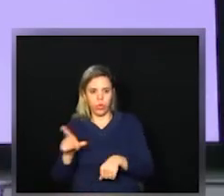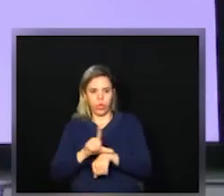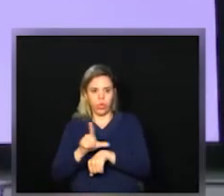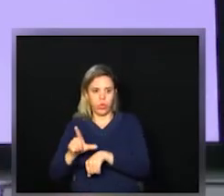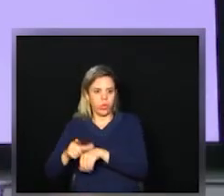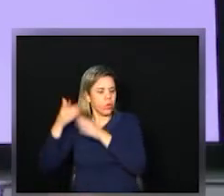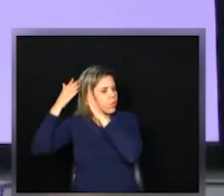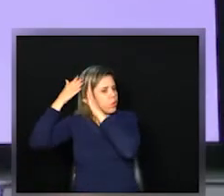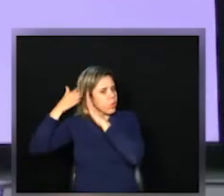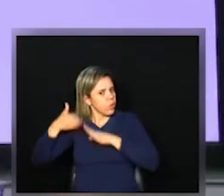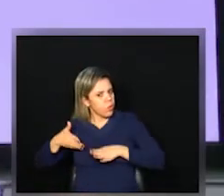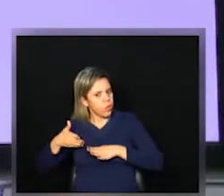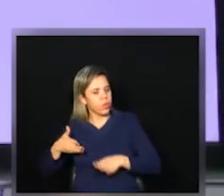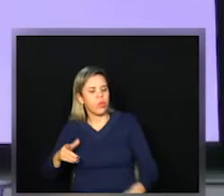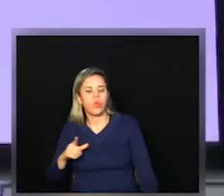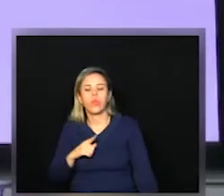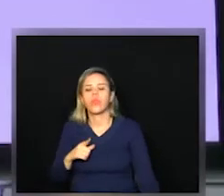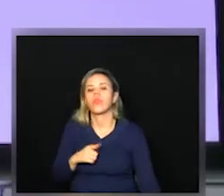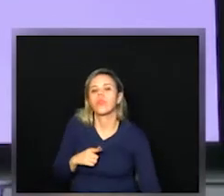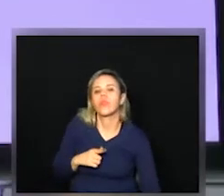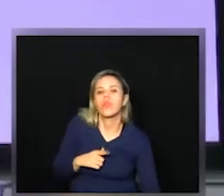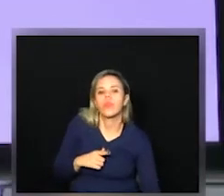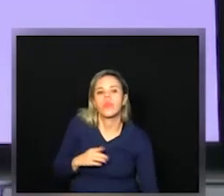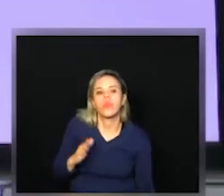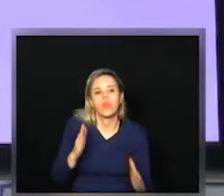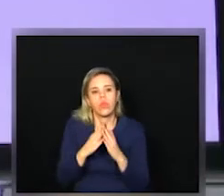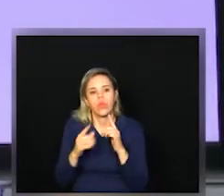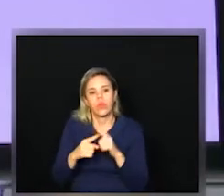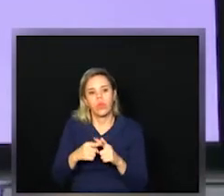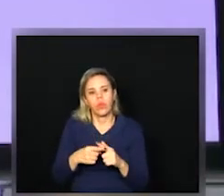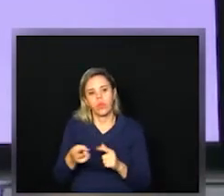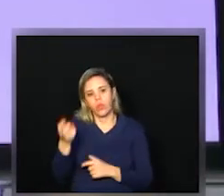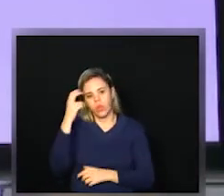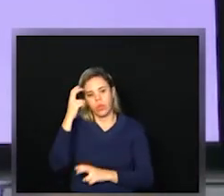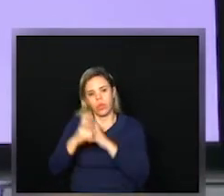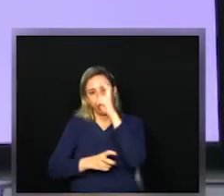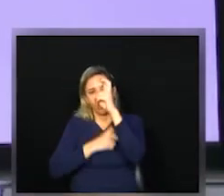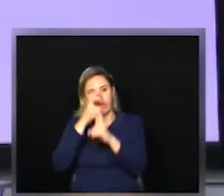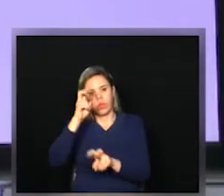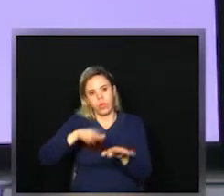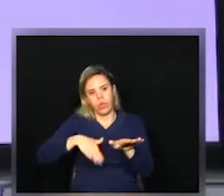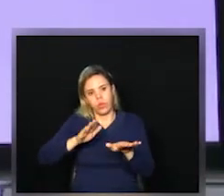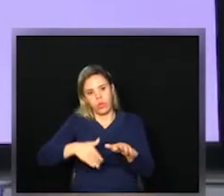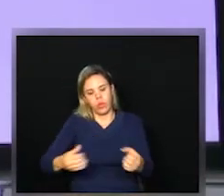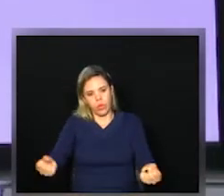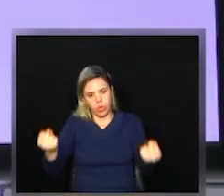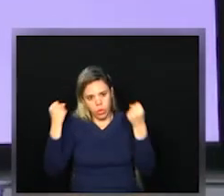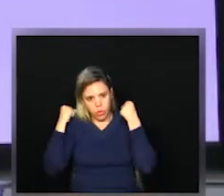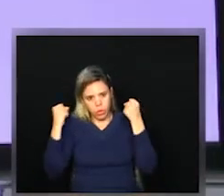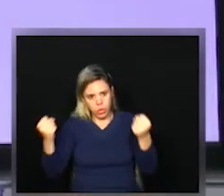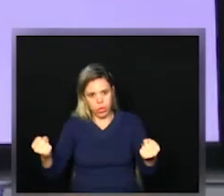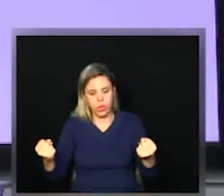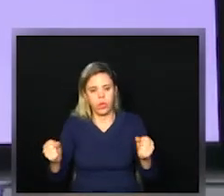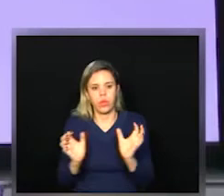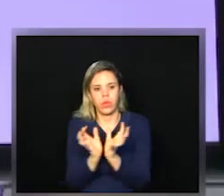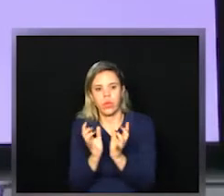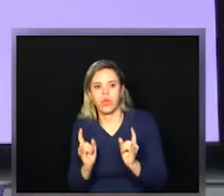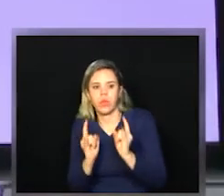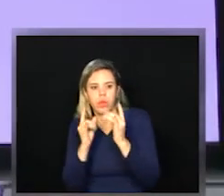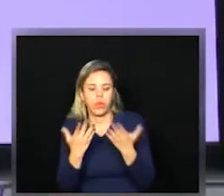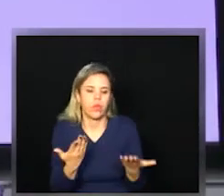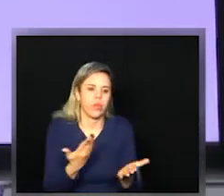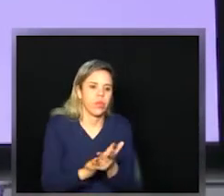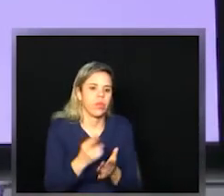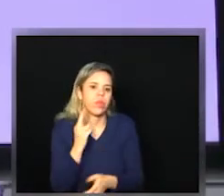de beleza, atividades religiosas e culturais, parques públicos, clubes, academias, áreas comuns de condomínio, até